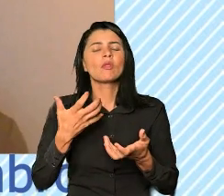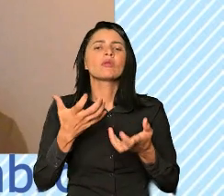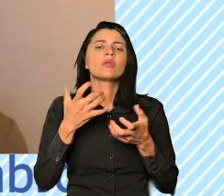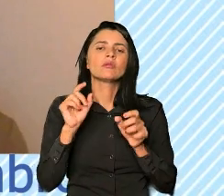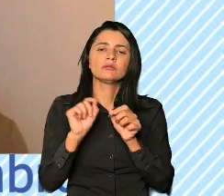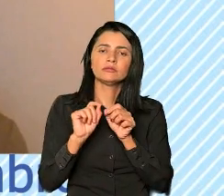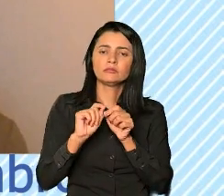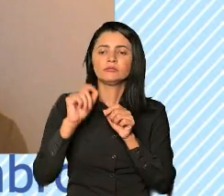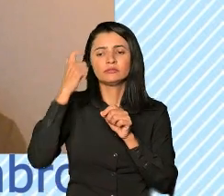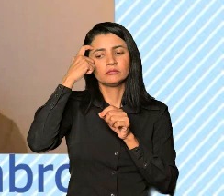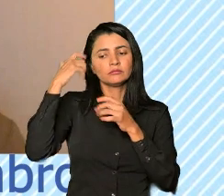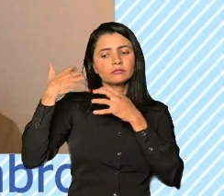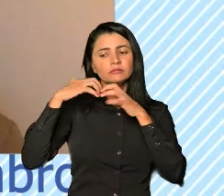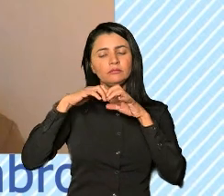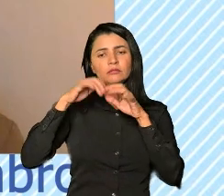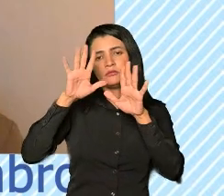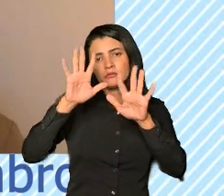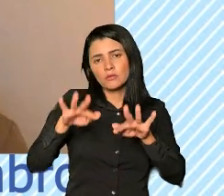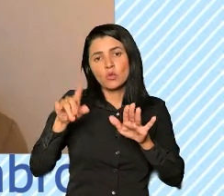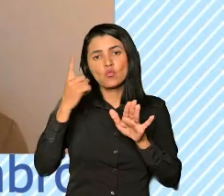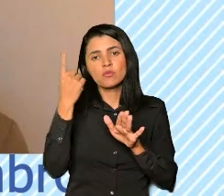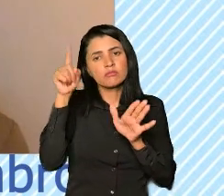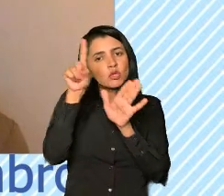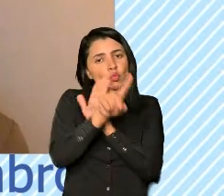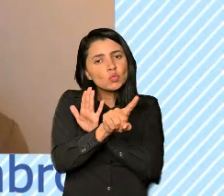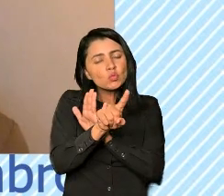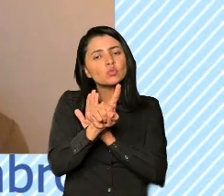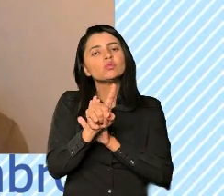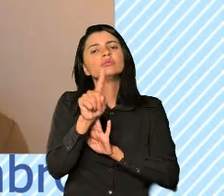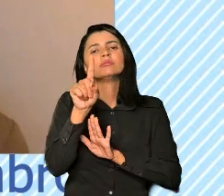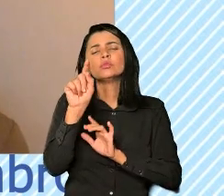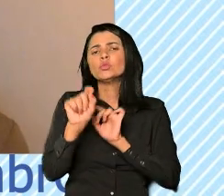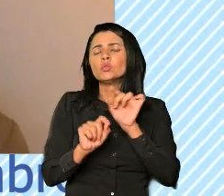uma reflexão e terminar, talvez, com uma pergunta.